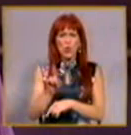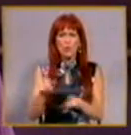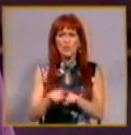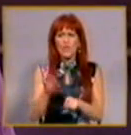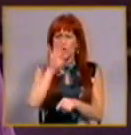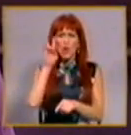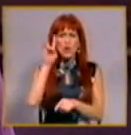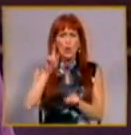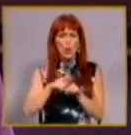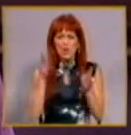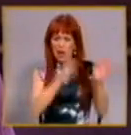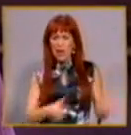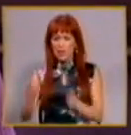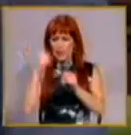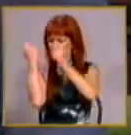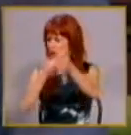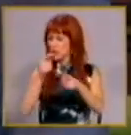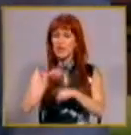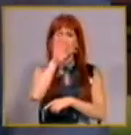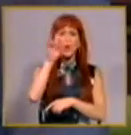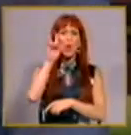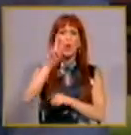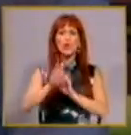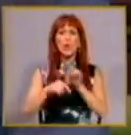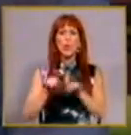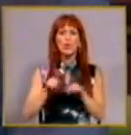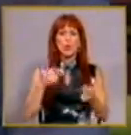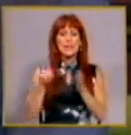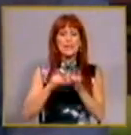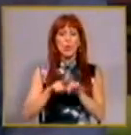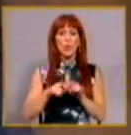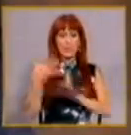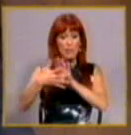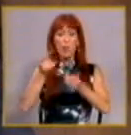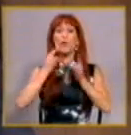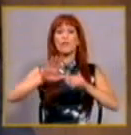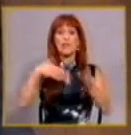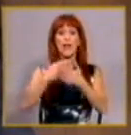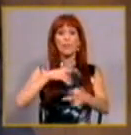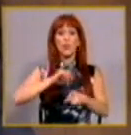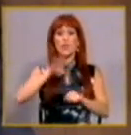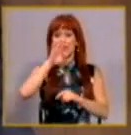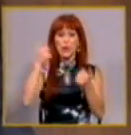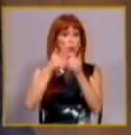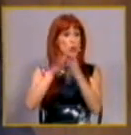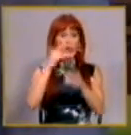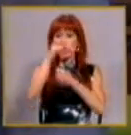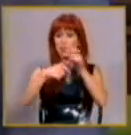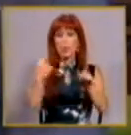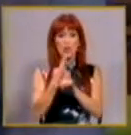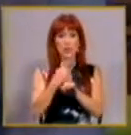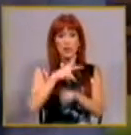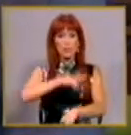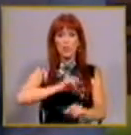se nós olharmos para a nossa produção agrícola, se nós olharmos para aquilo que é uma necessidade de reindustrialização do país, e se todos os consumidores portugueses, em